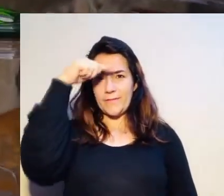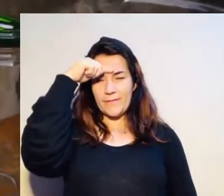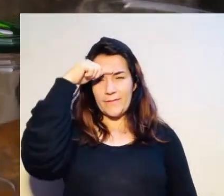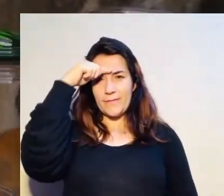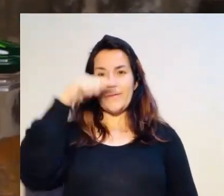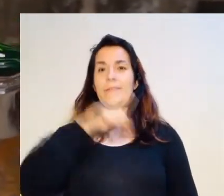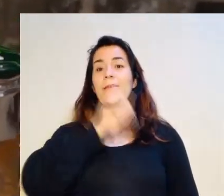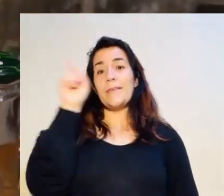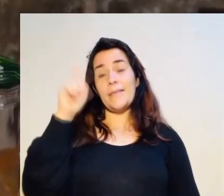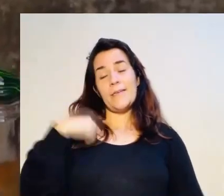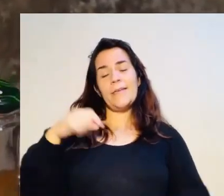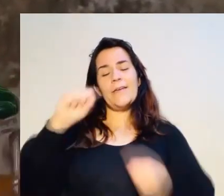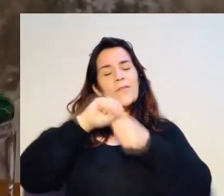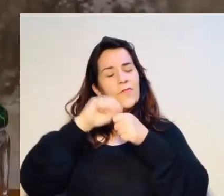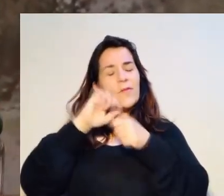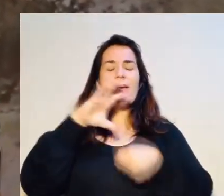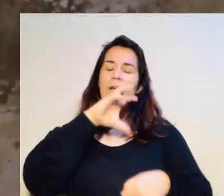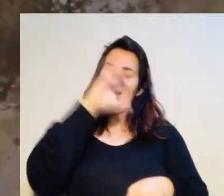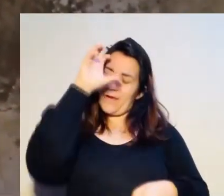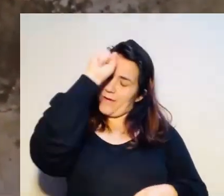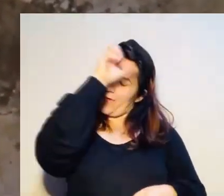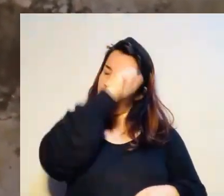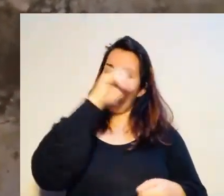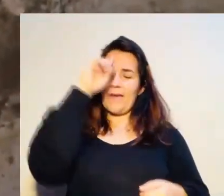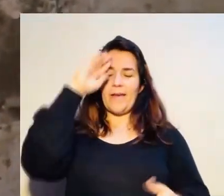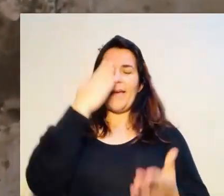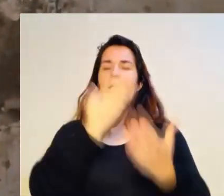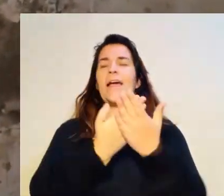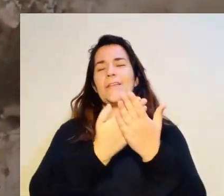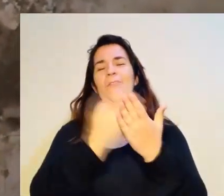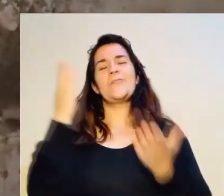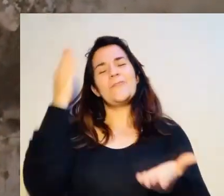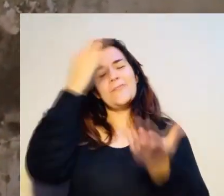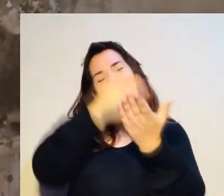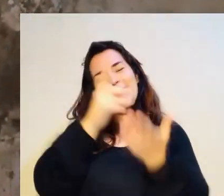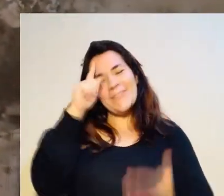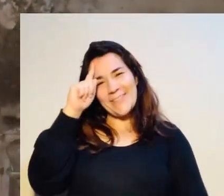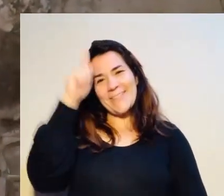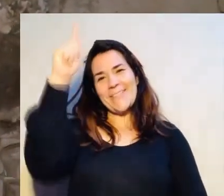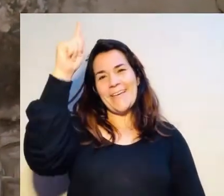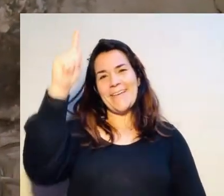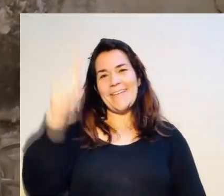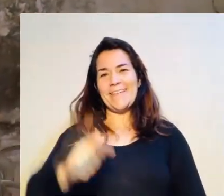No pezinho lá na formação, né? A gente acredita que um dia chega.